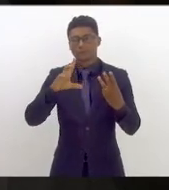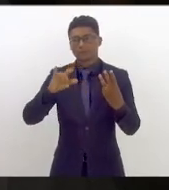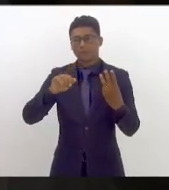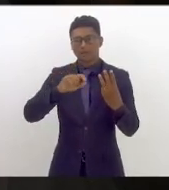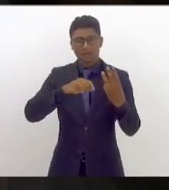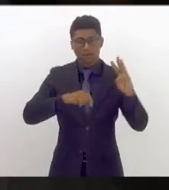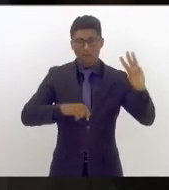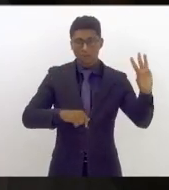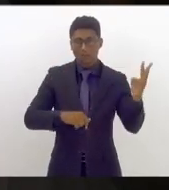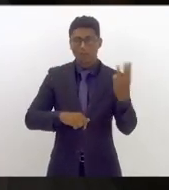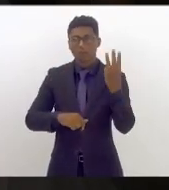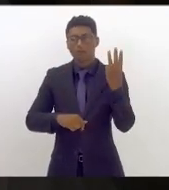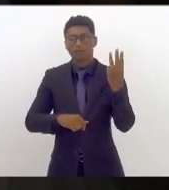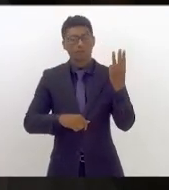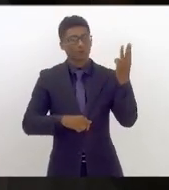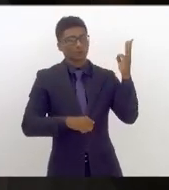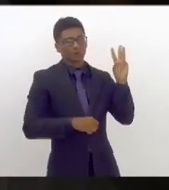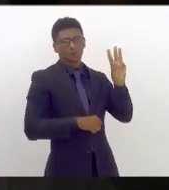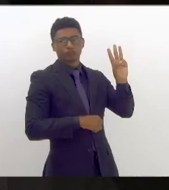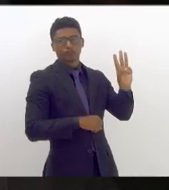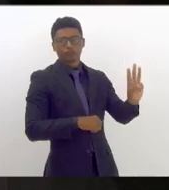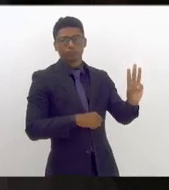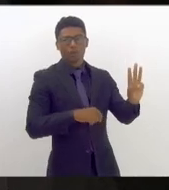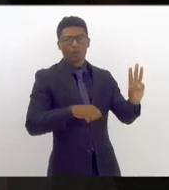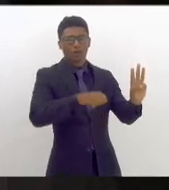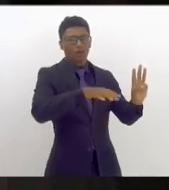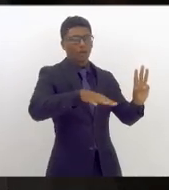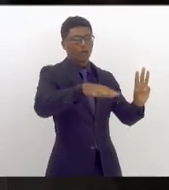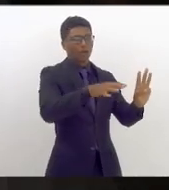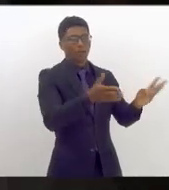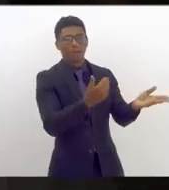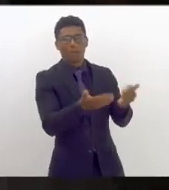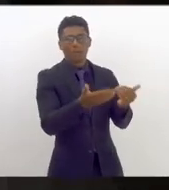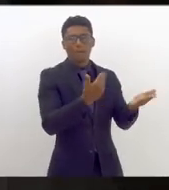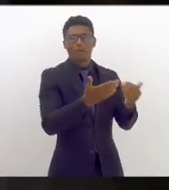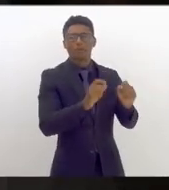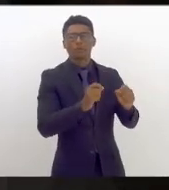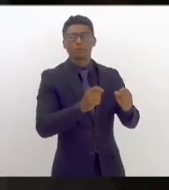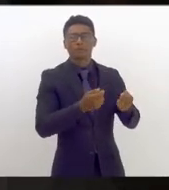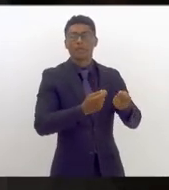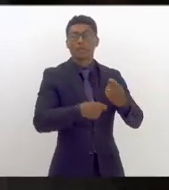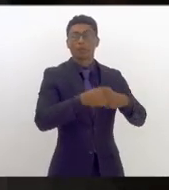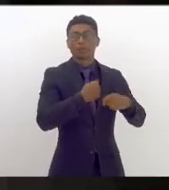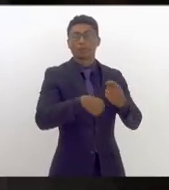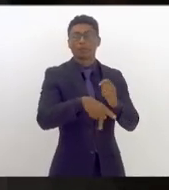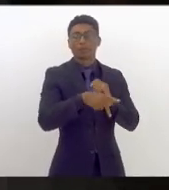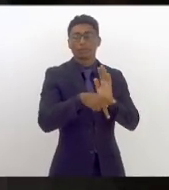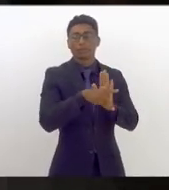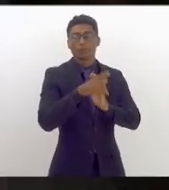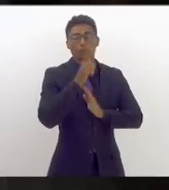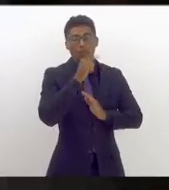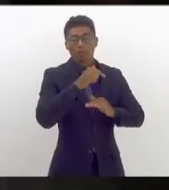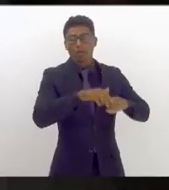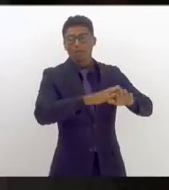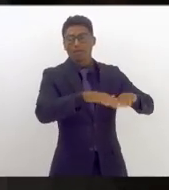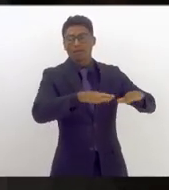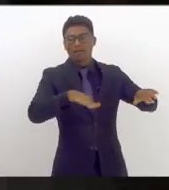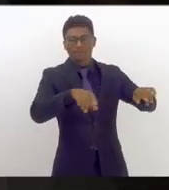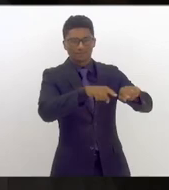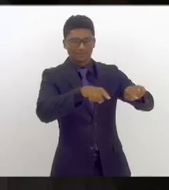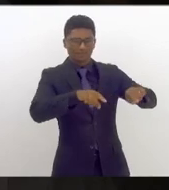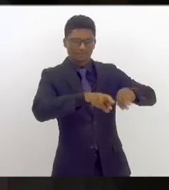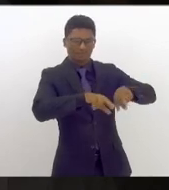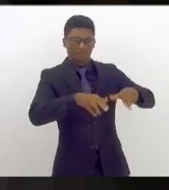conversando lá com esse segmento sobre a economia do mar. E o foco central dessa